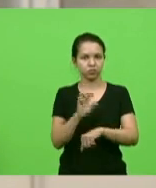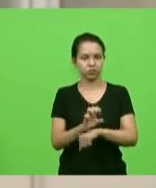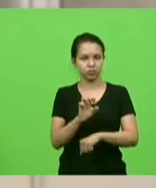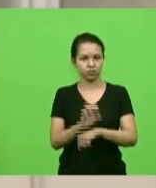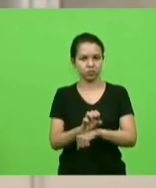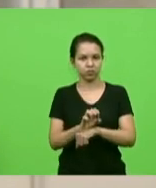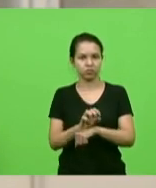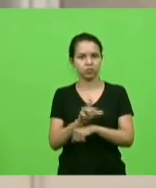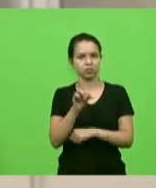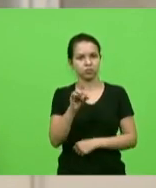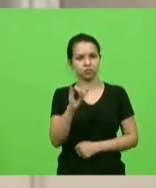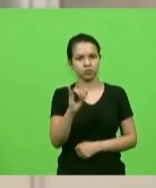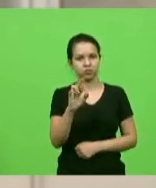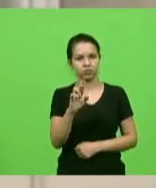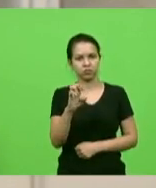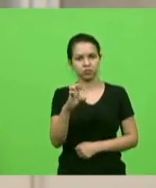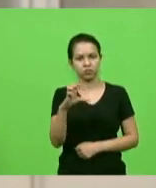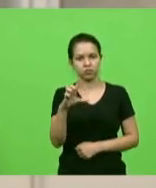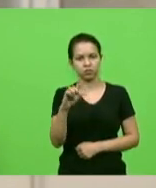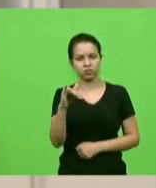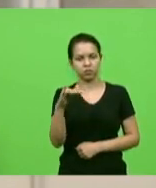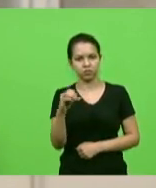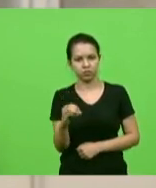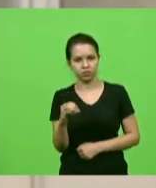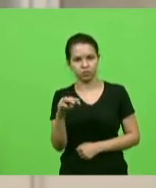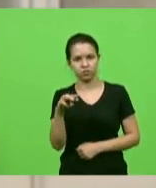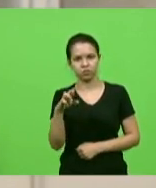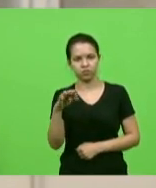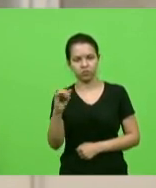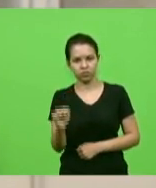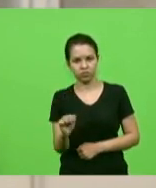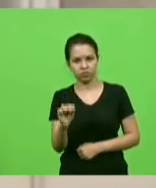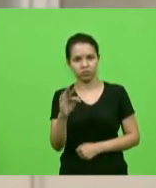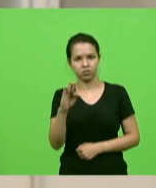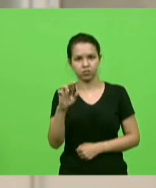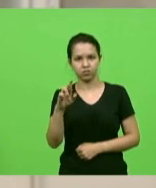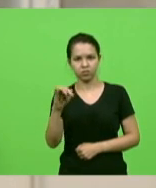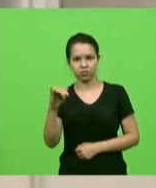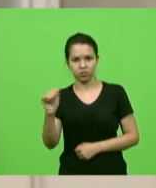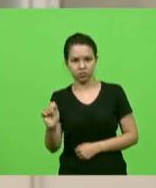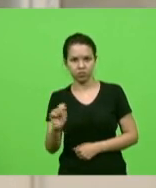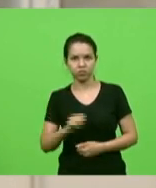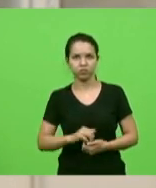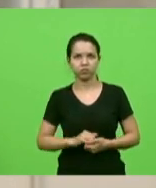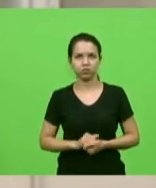senhor adircélio de Moraes Ferreira Junior